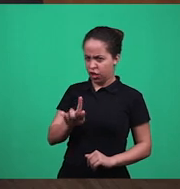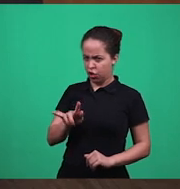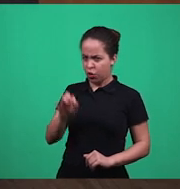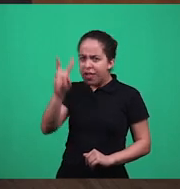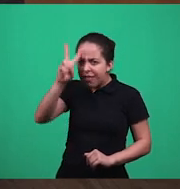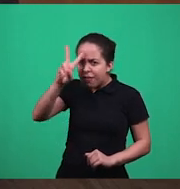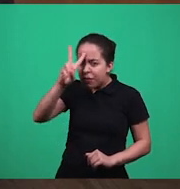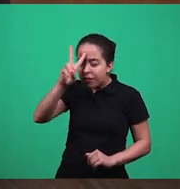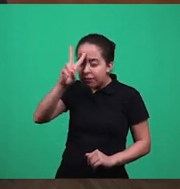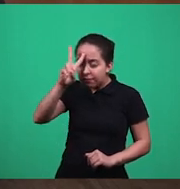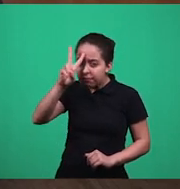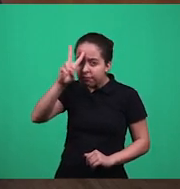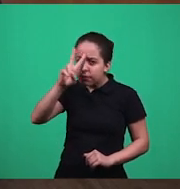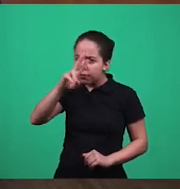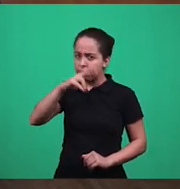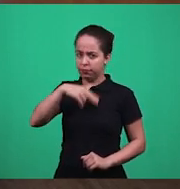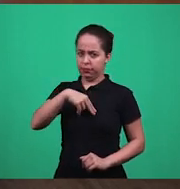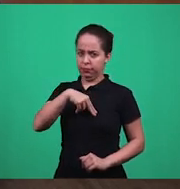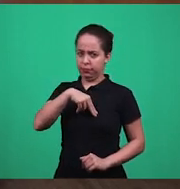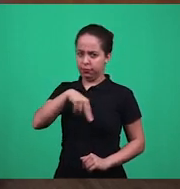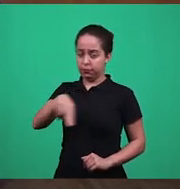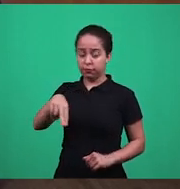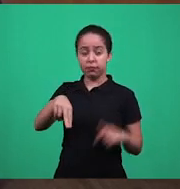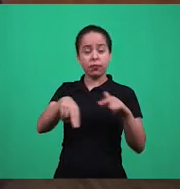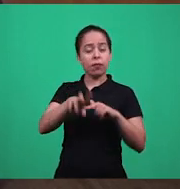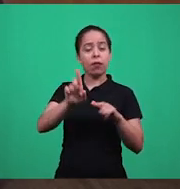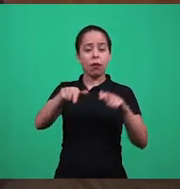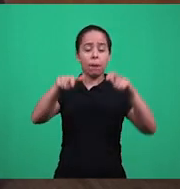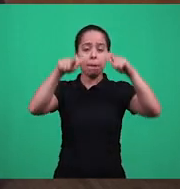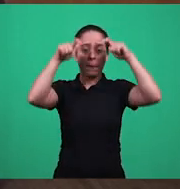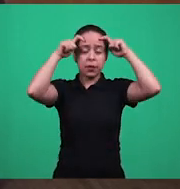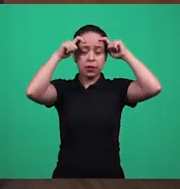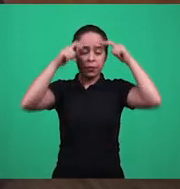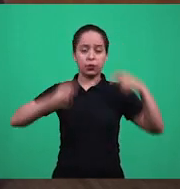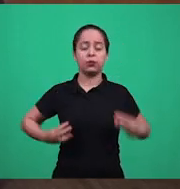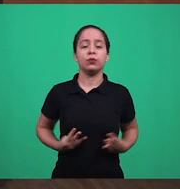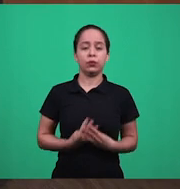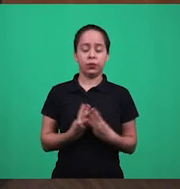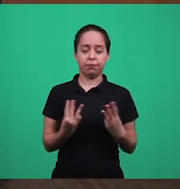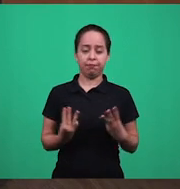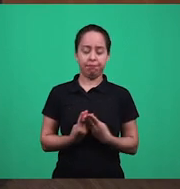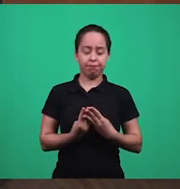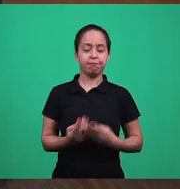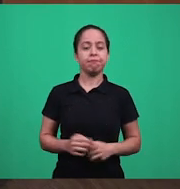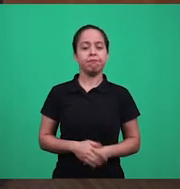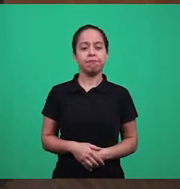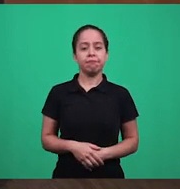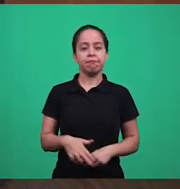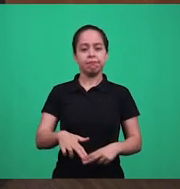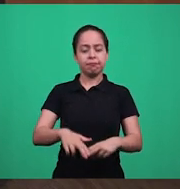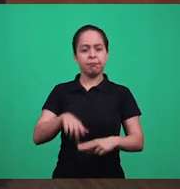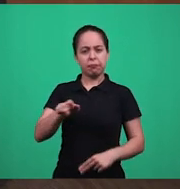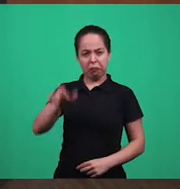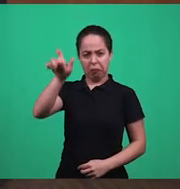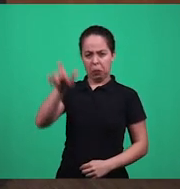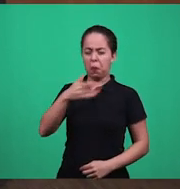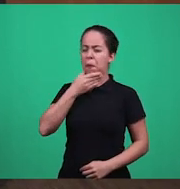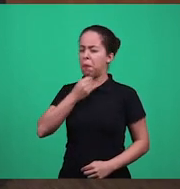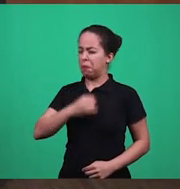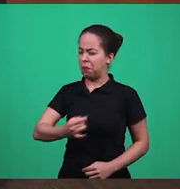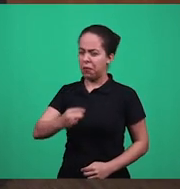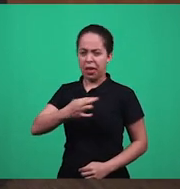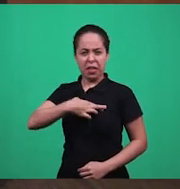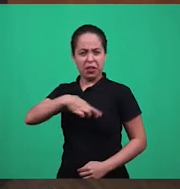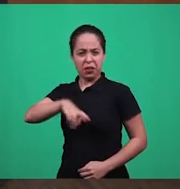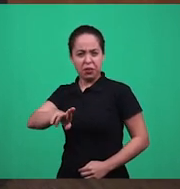É a história de Nicodemos, que era príncipe dos judeus, um importante